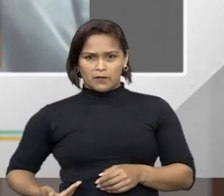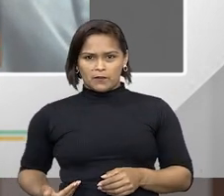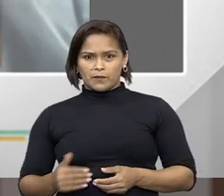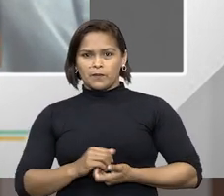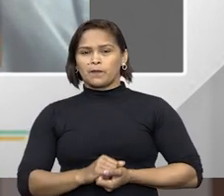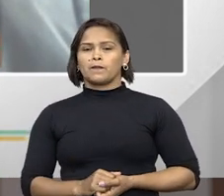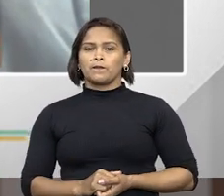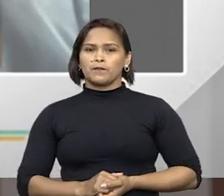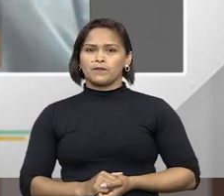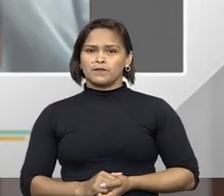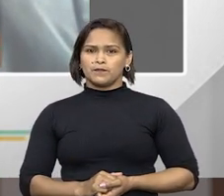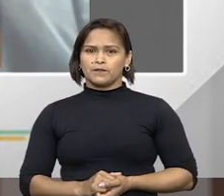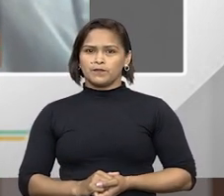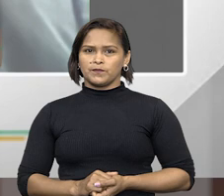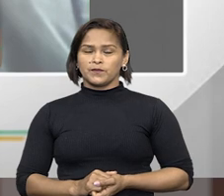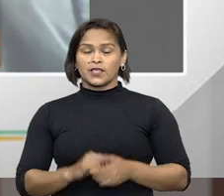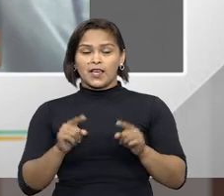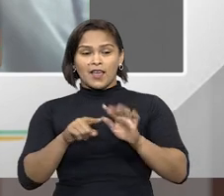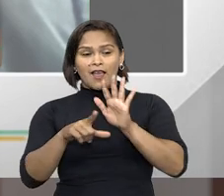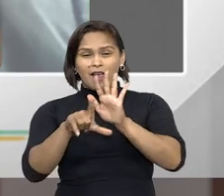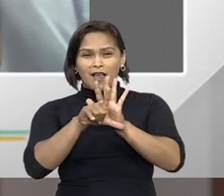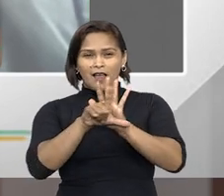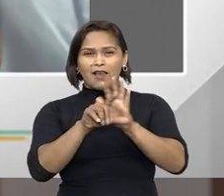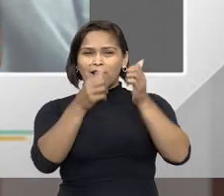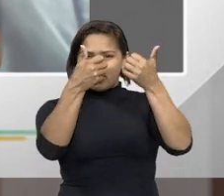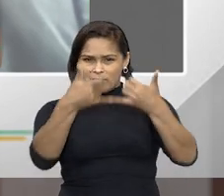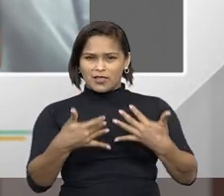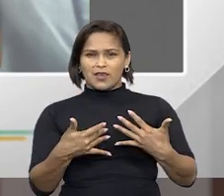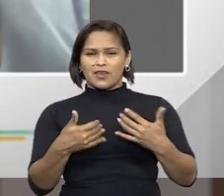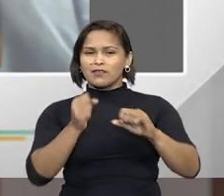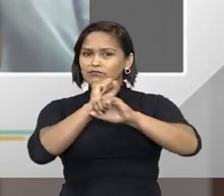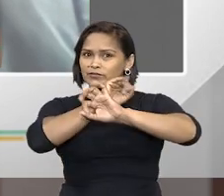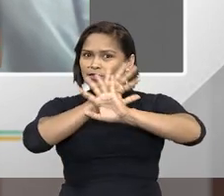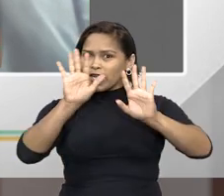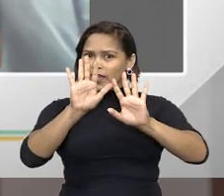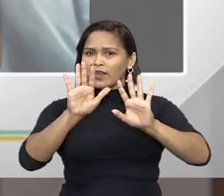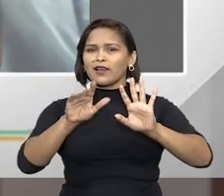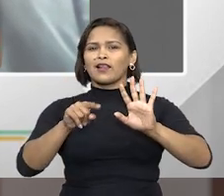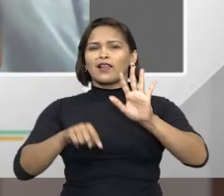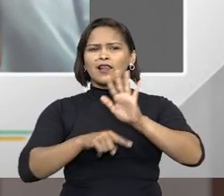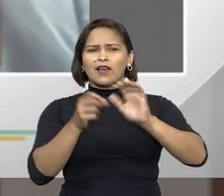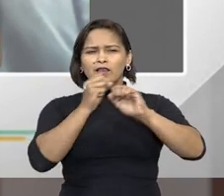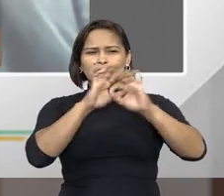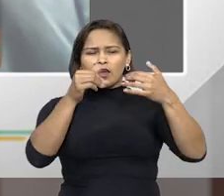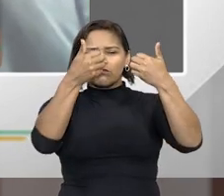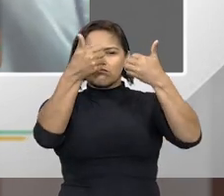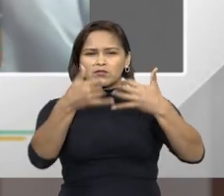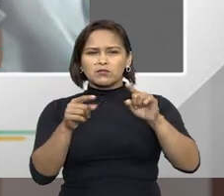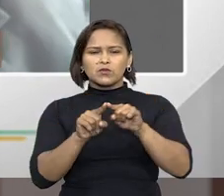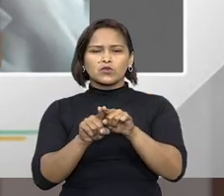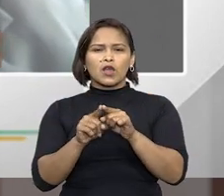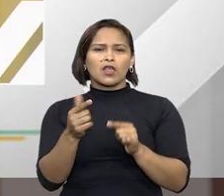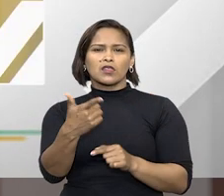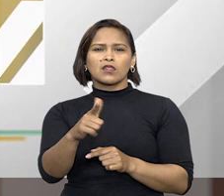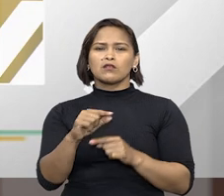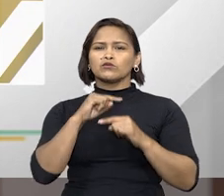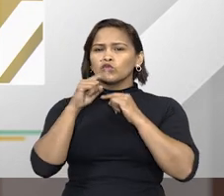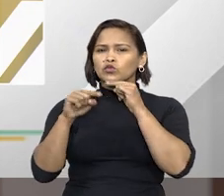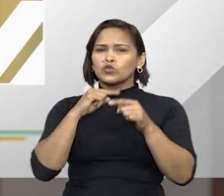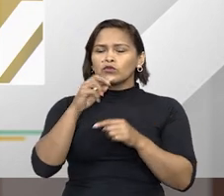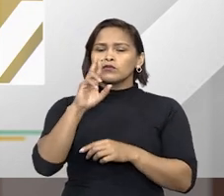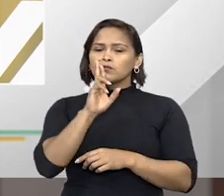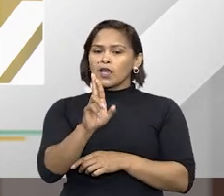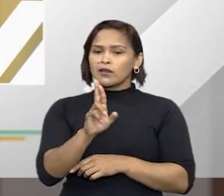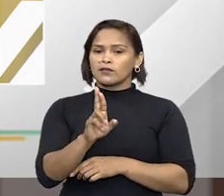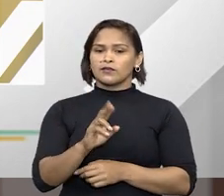A disposição da lei é clara e não há dúvida a respeito.